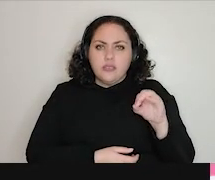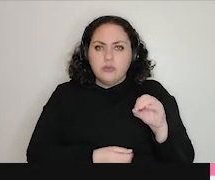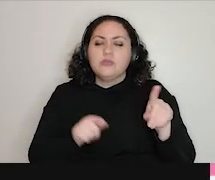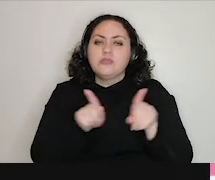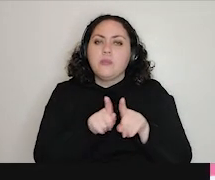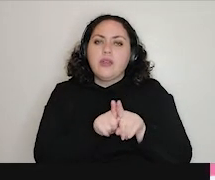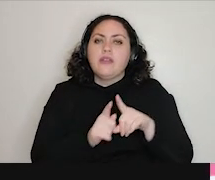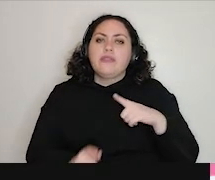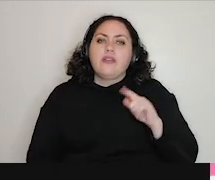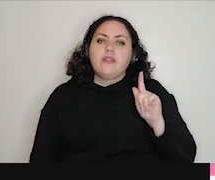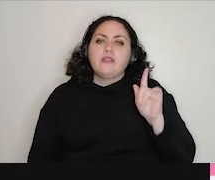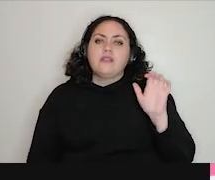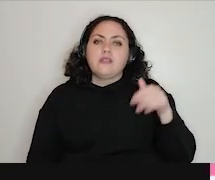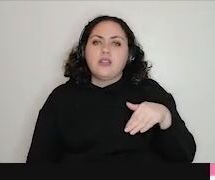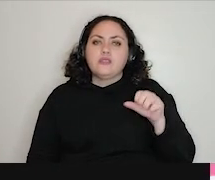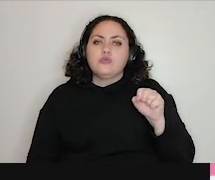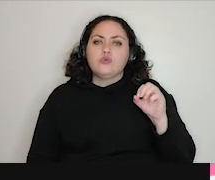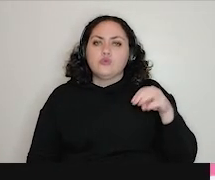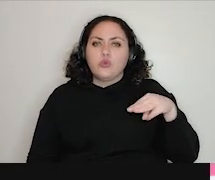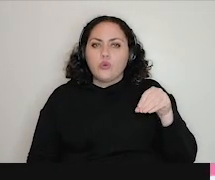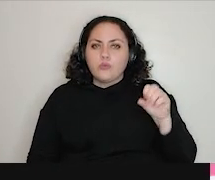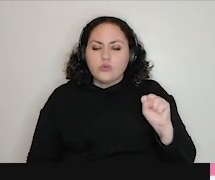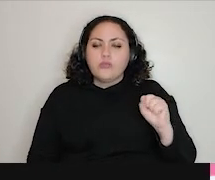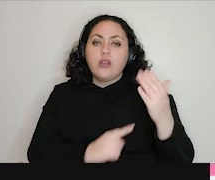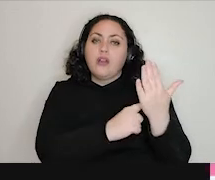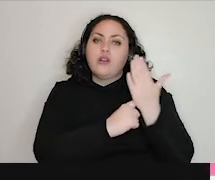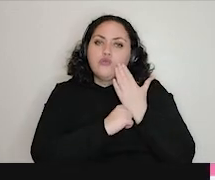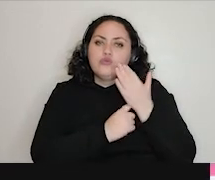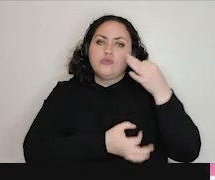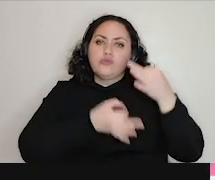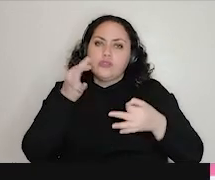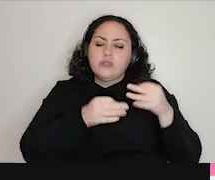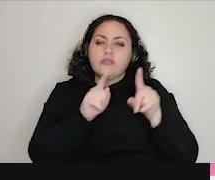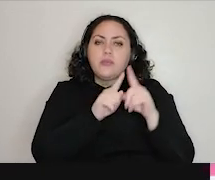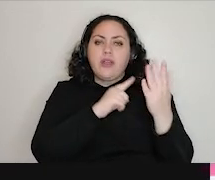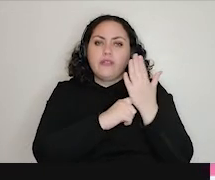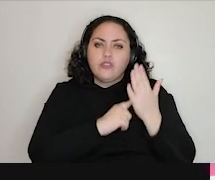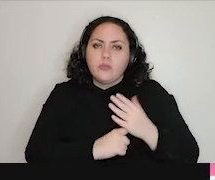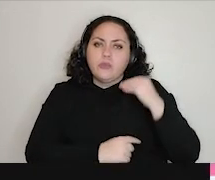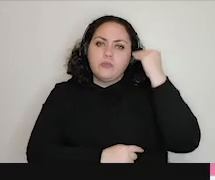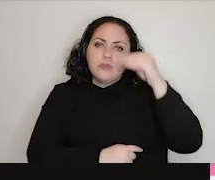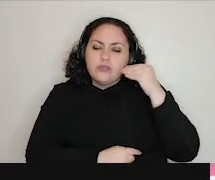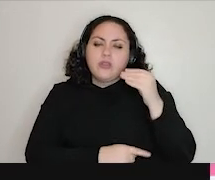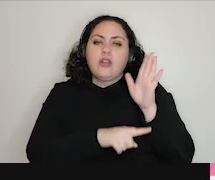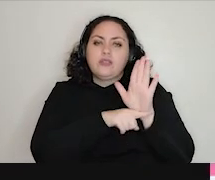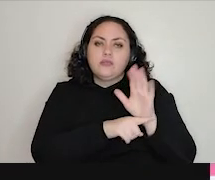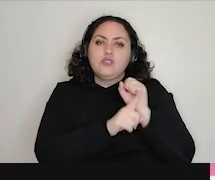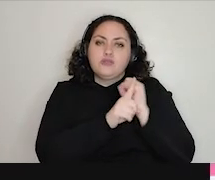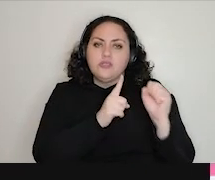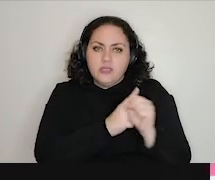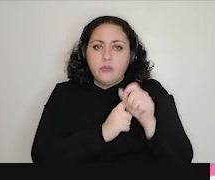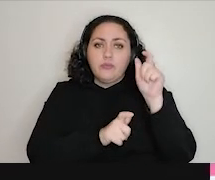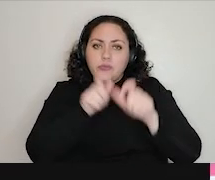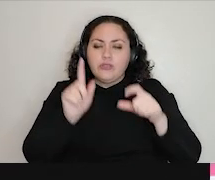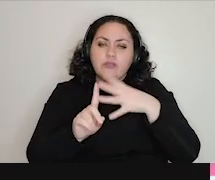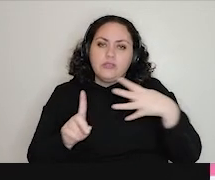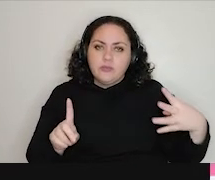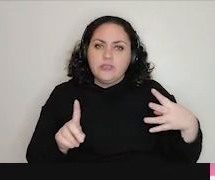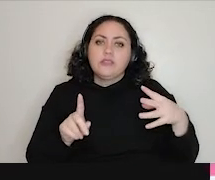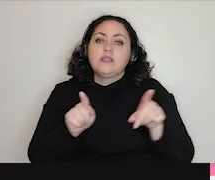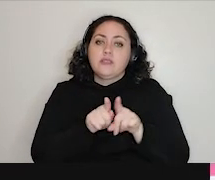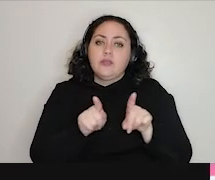norte. A gente tem a ONG Somos, que ela auxilia com assessoria jurídica, atendimento psicológico e assistência social, pessoas